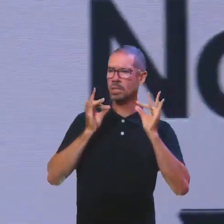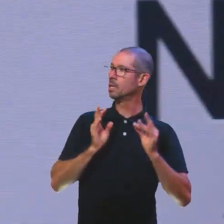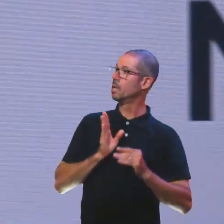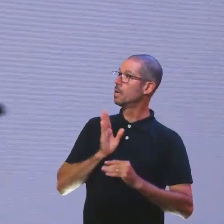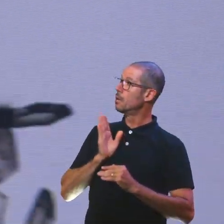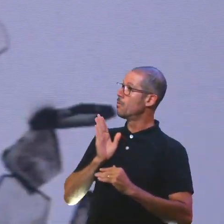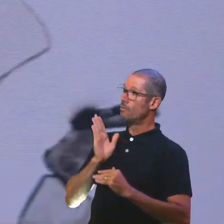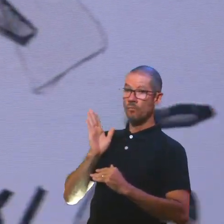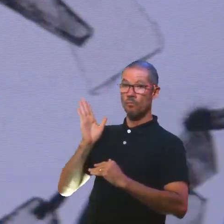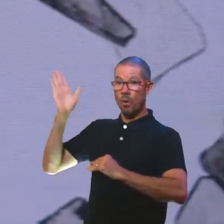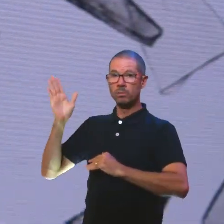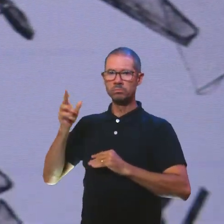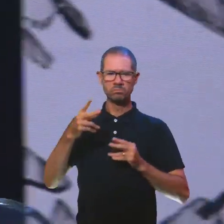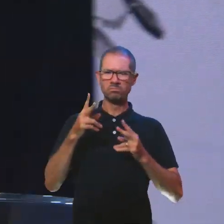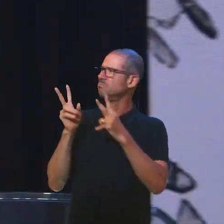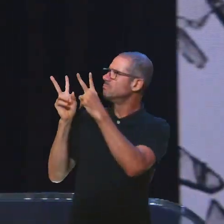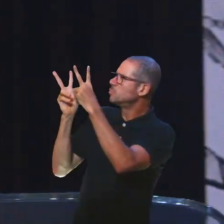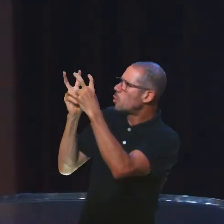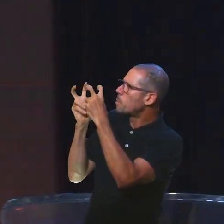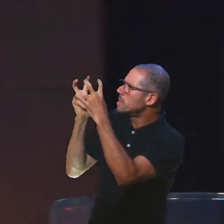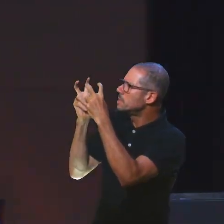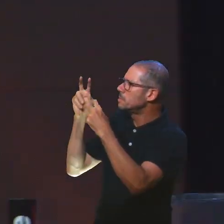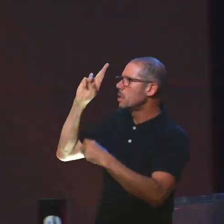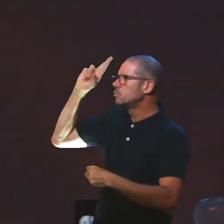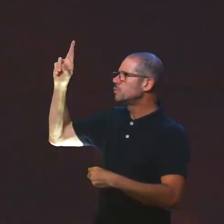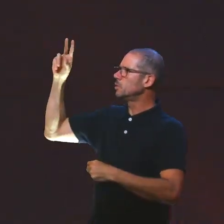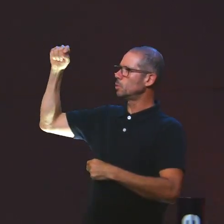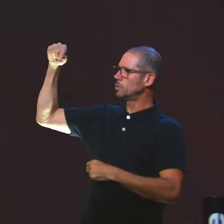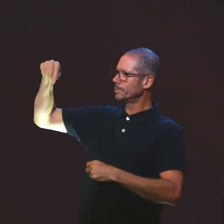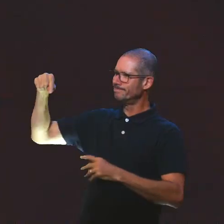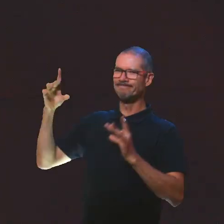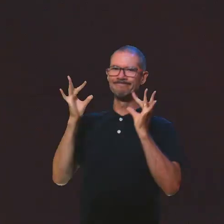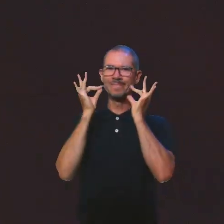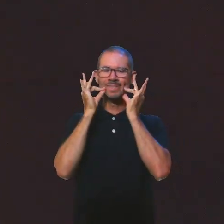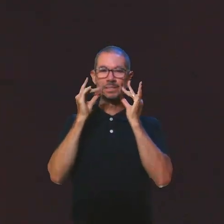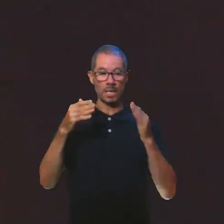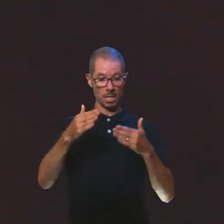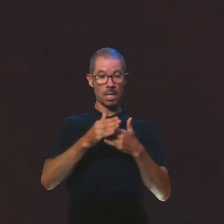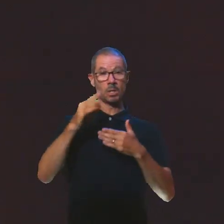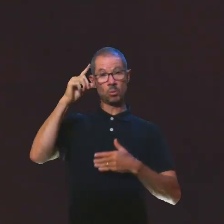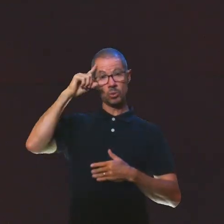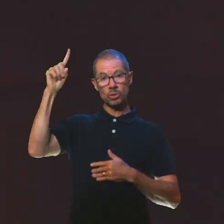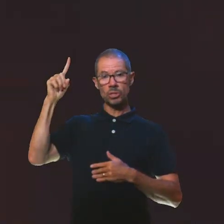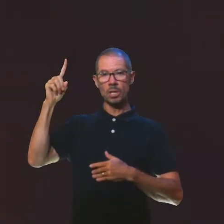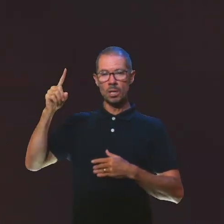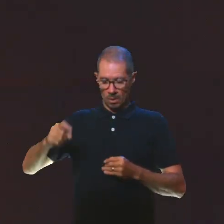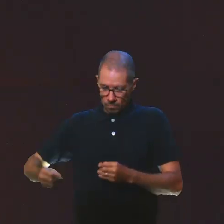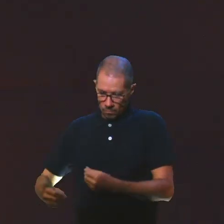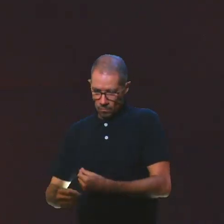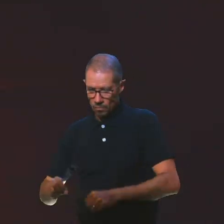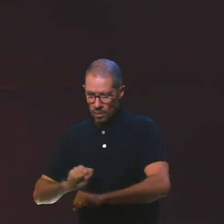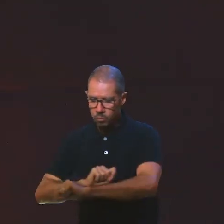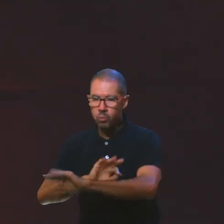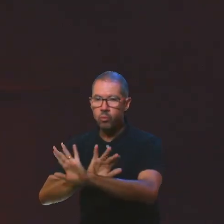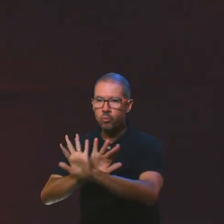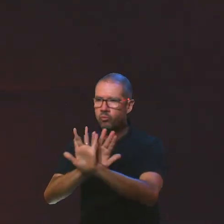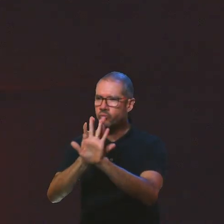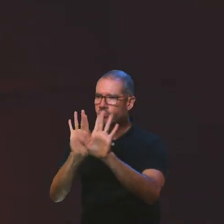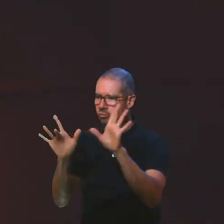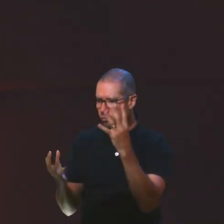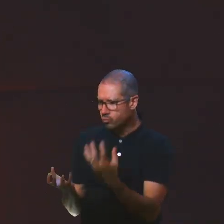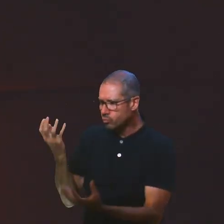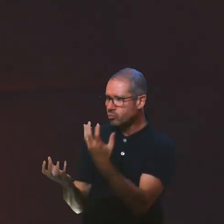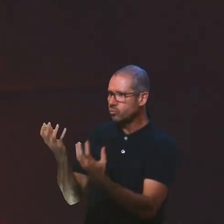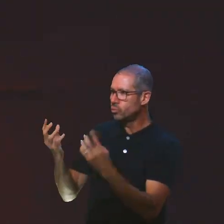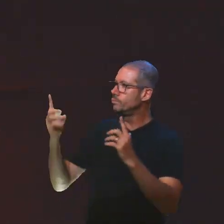lugar, mas ele não percebia que o Senhor estava naquele lugar. Até que um dia, finalmente ele vê uma sarça pegando fogo que não se consumia. Ele